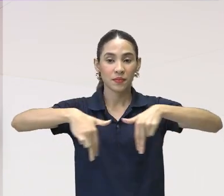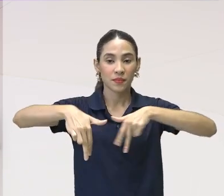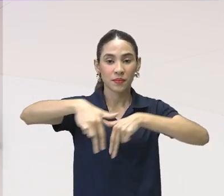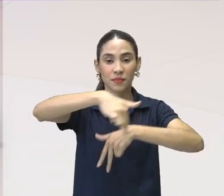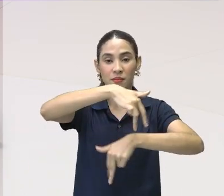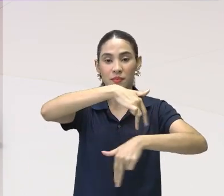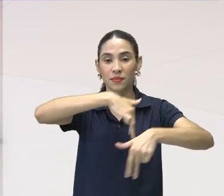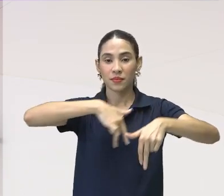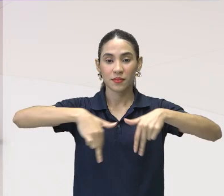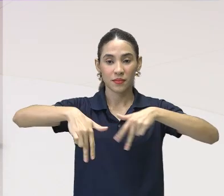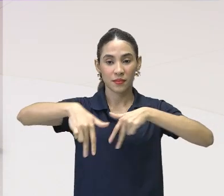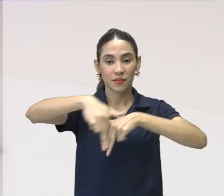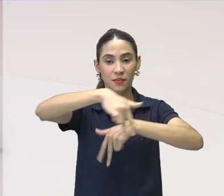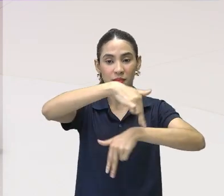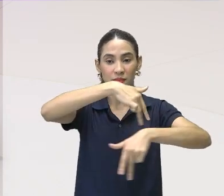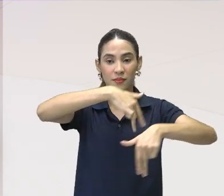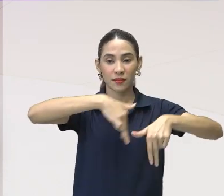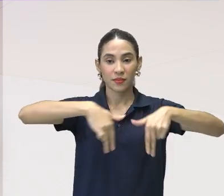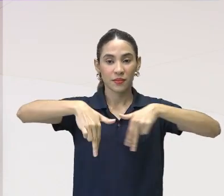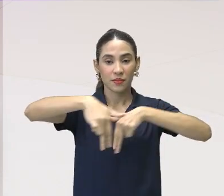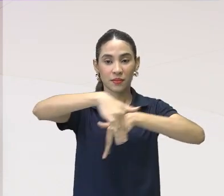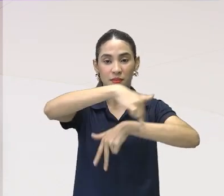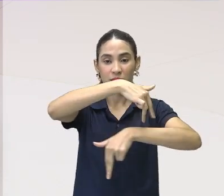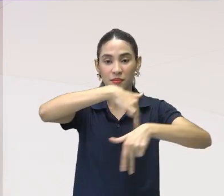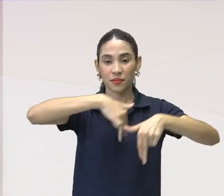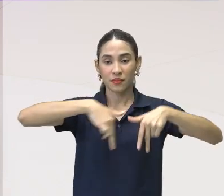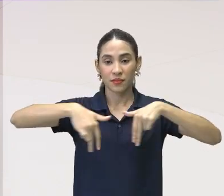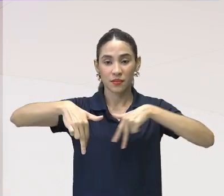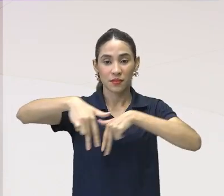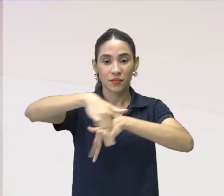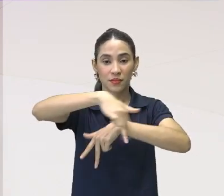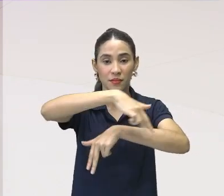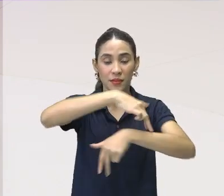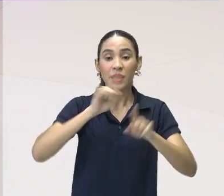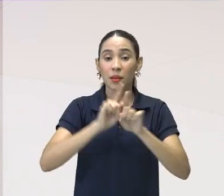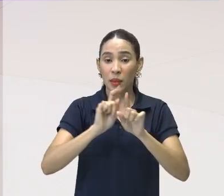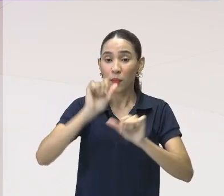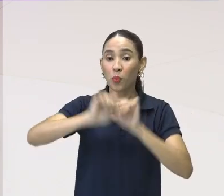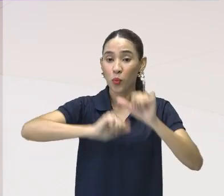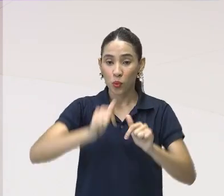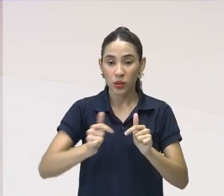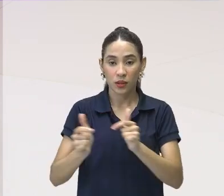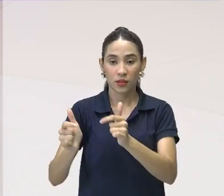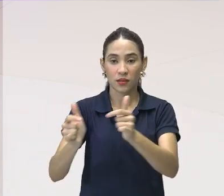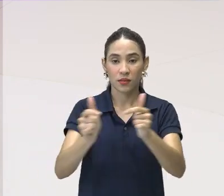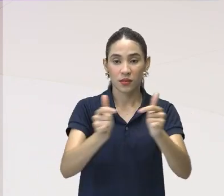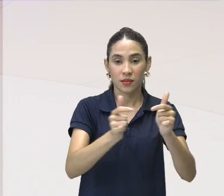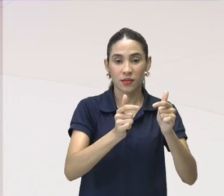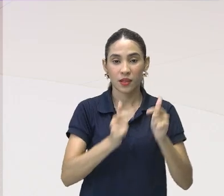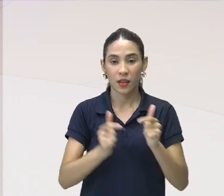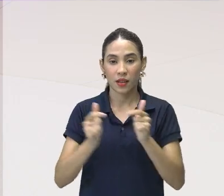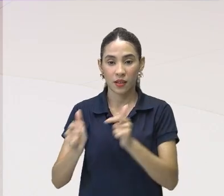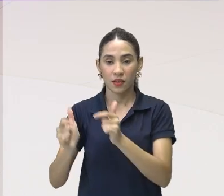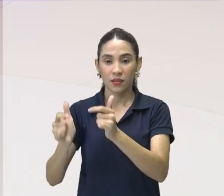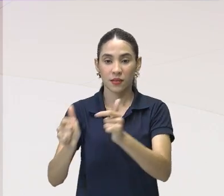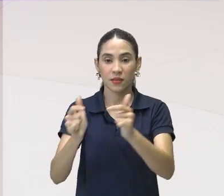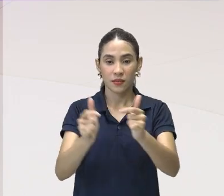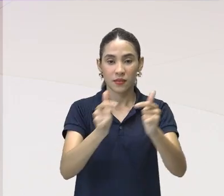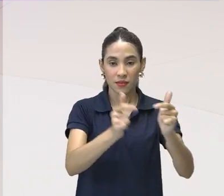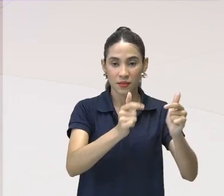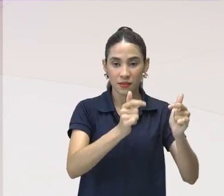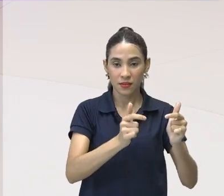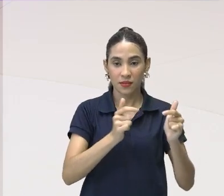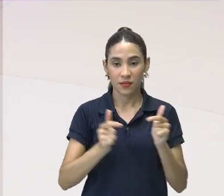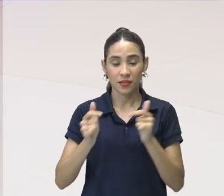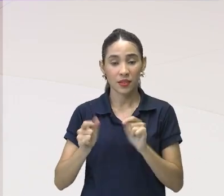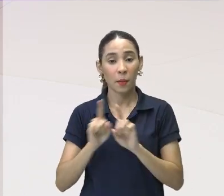constantemente, tá? E observe que elas estão mudando de lugar, não estão? Claro que estão. Só que